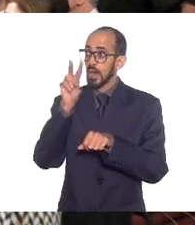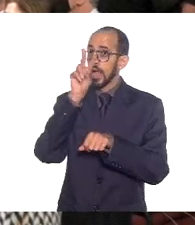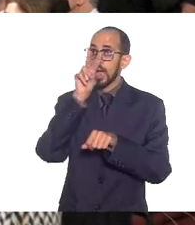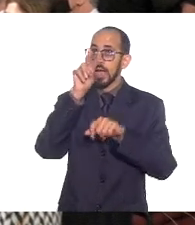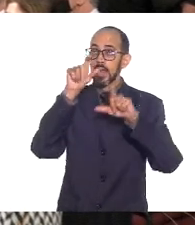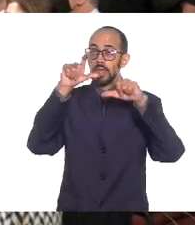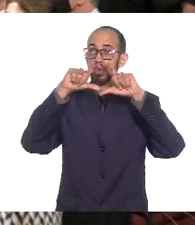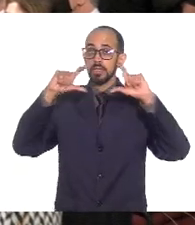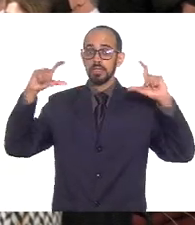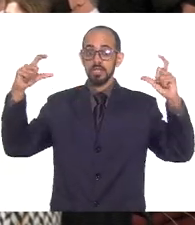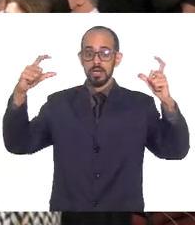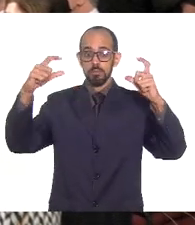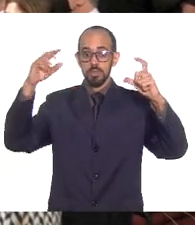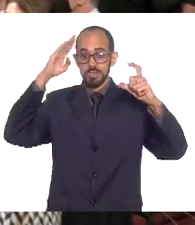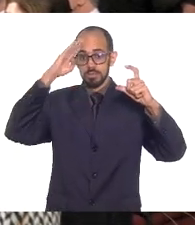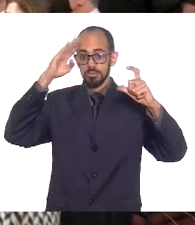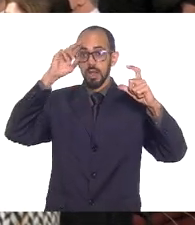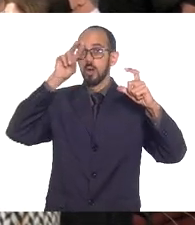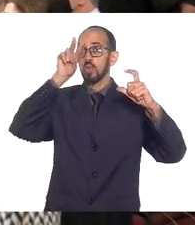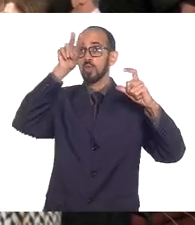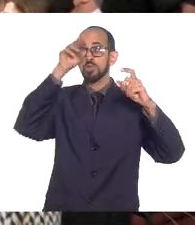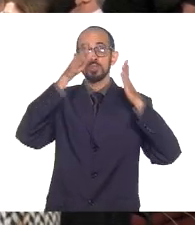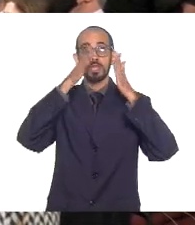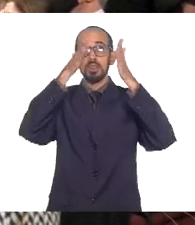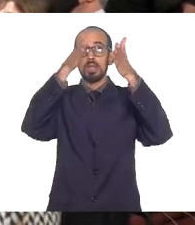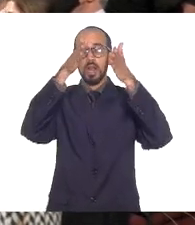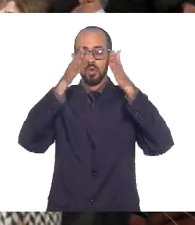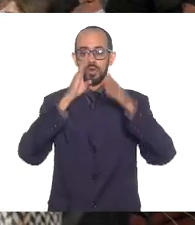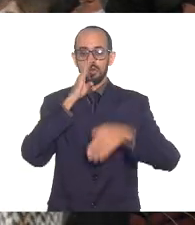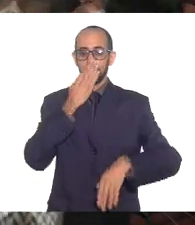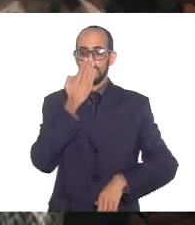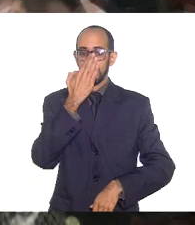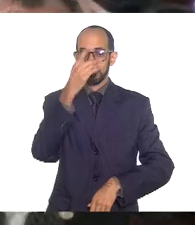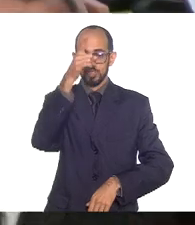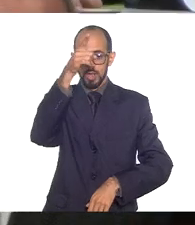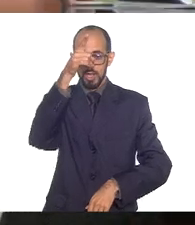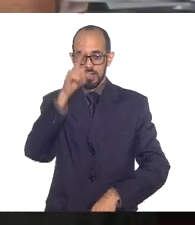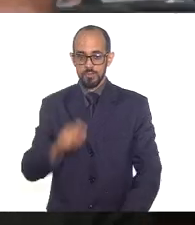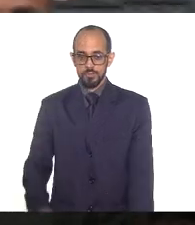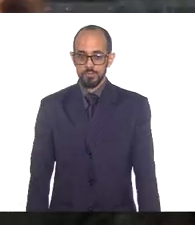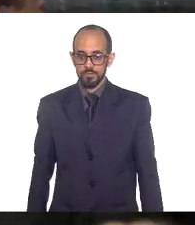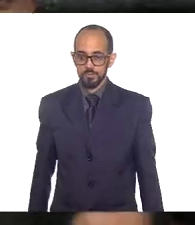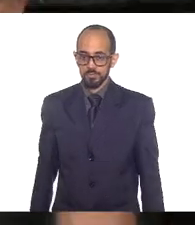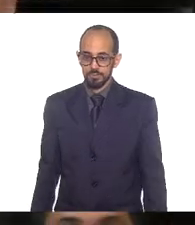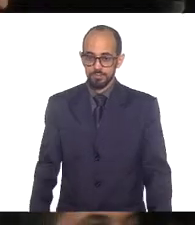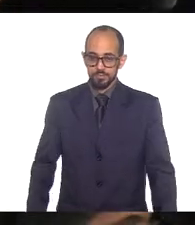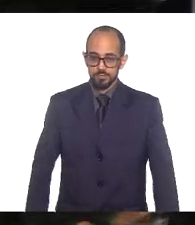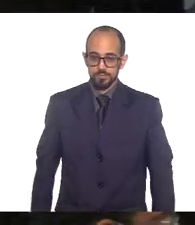central por favor E aí